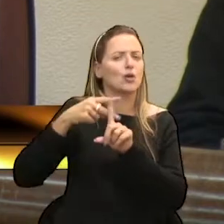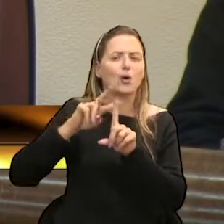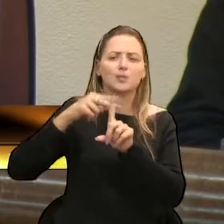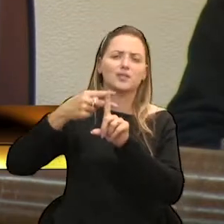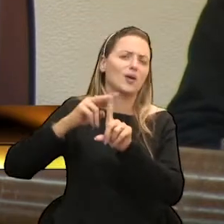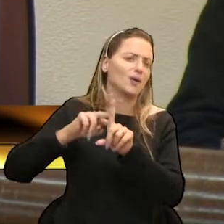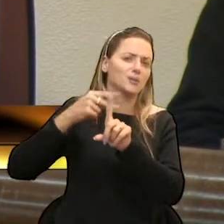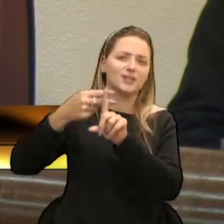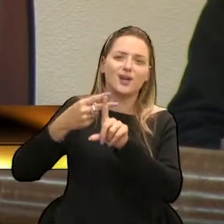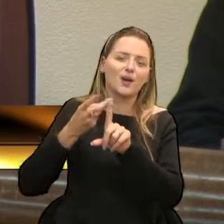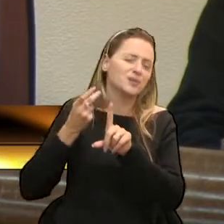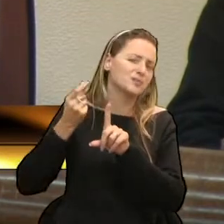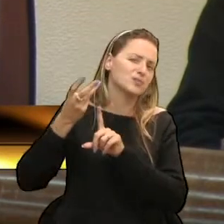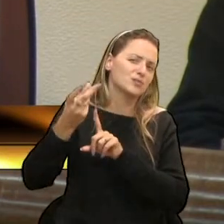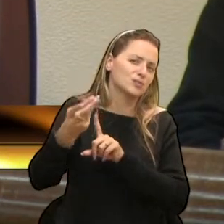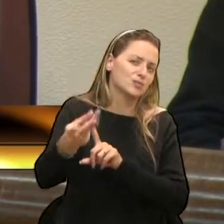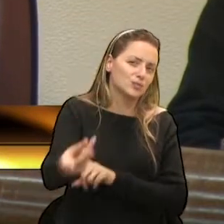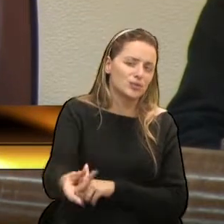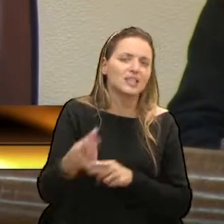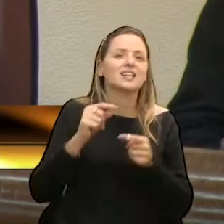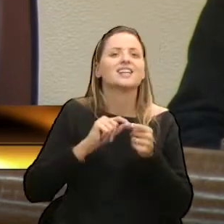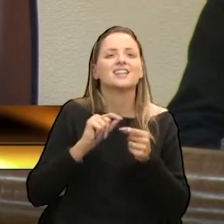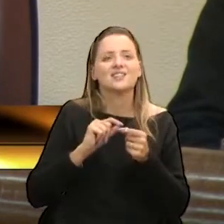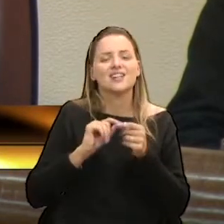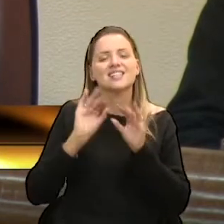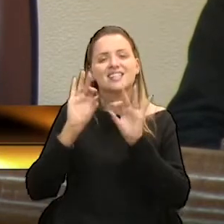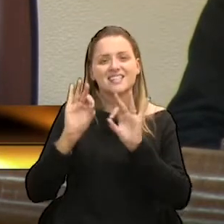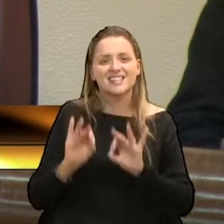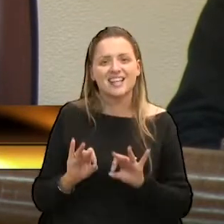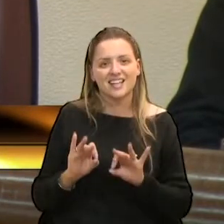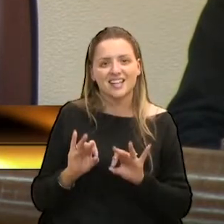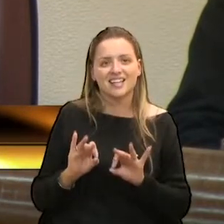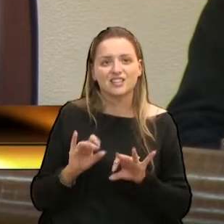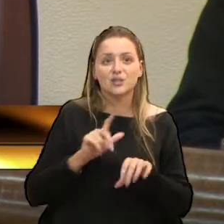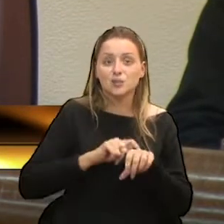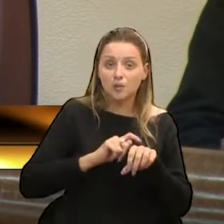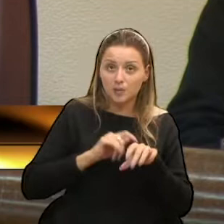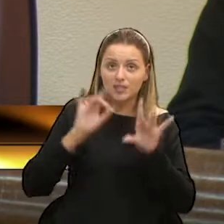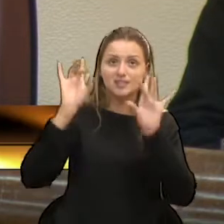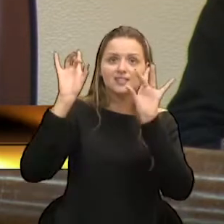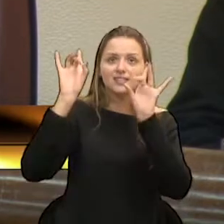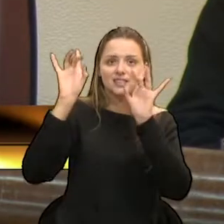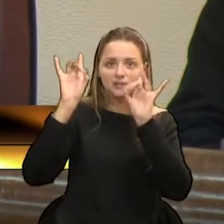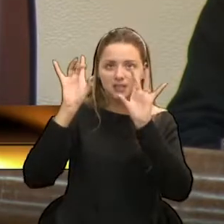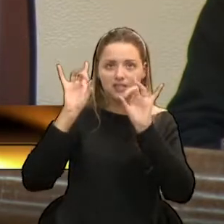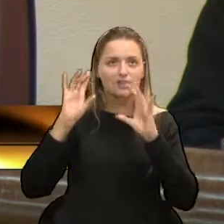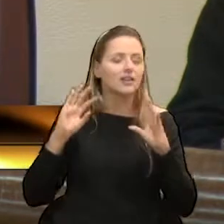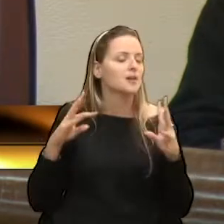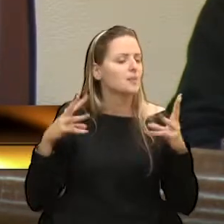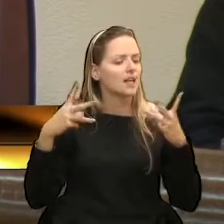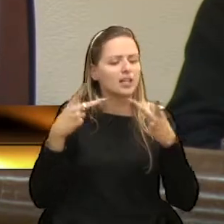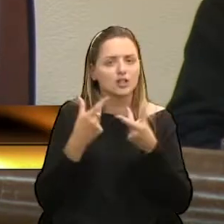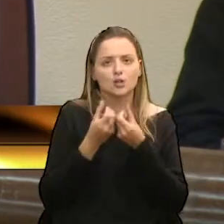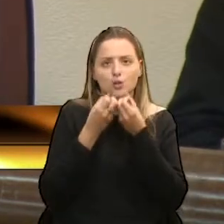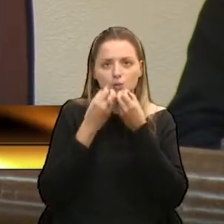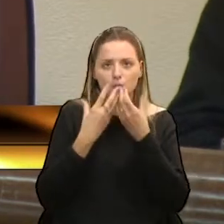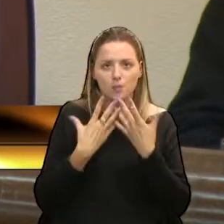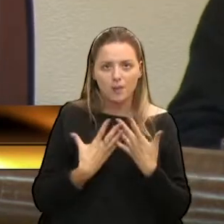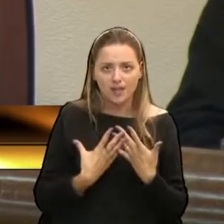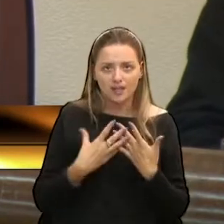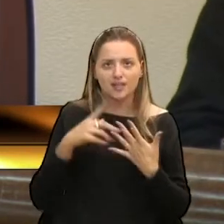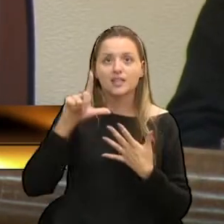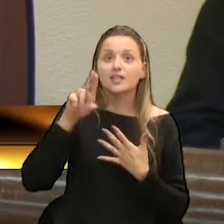muito e que eles continuem fazendo jus a esses momentos especiais, a todo aquele bem que essa luz